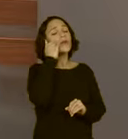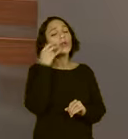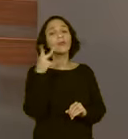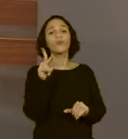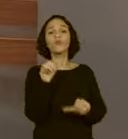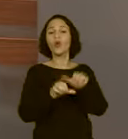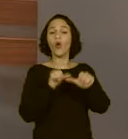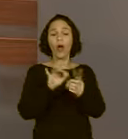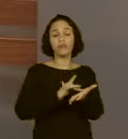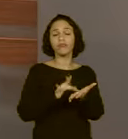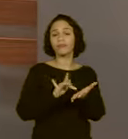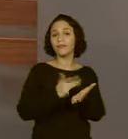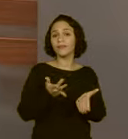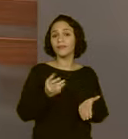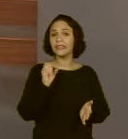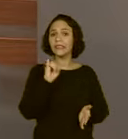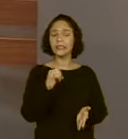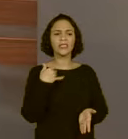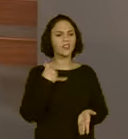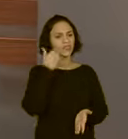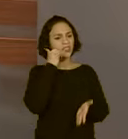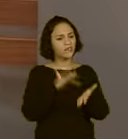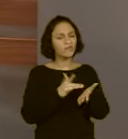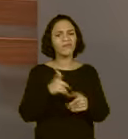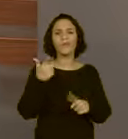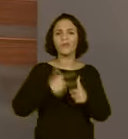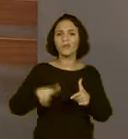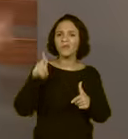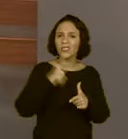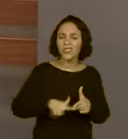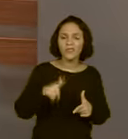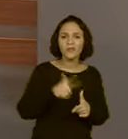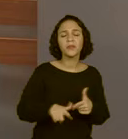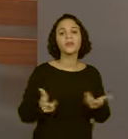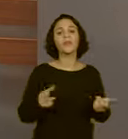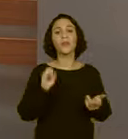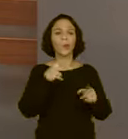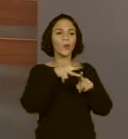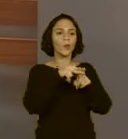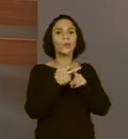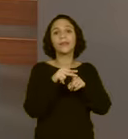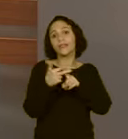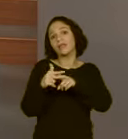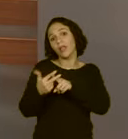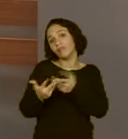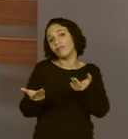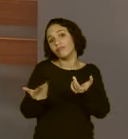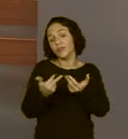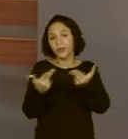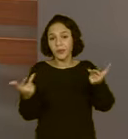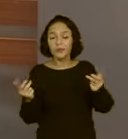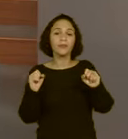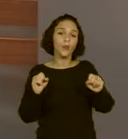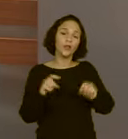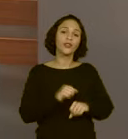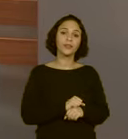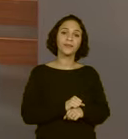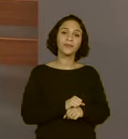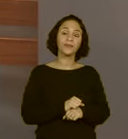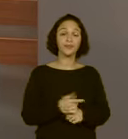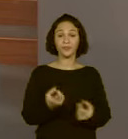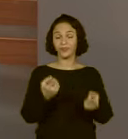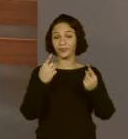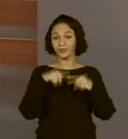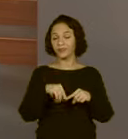Isso. Né? Se ele tiver com algum problema, se tiver, ou consertar alguma coisa, né?